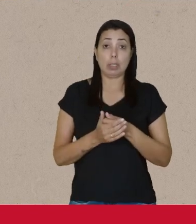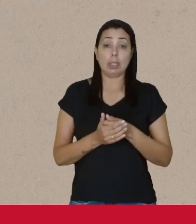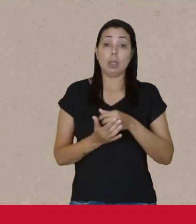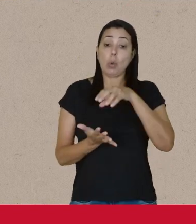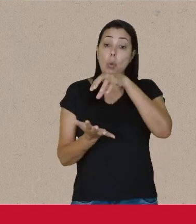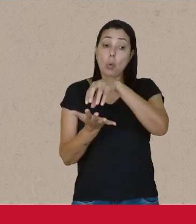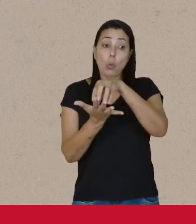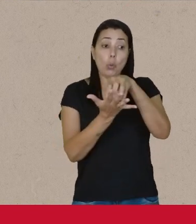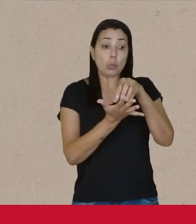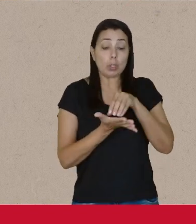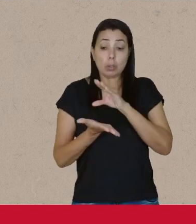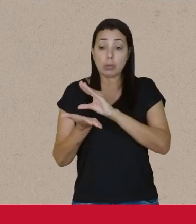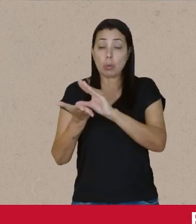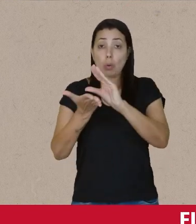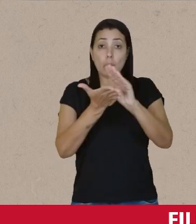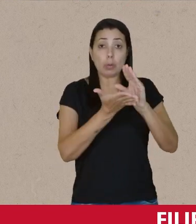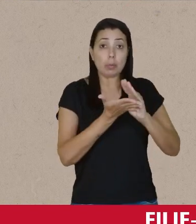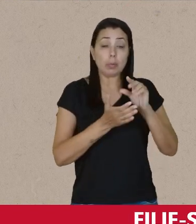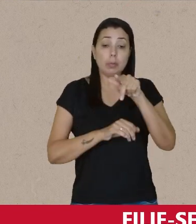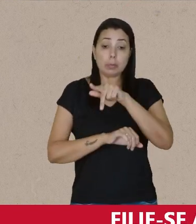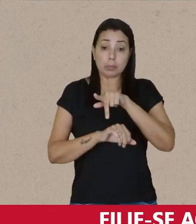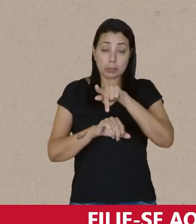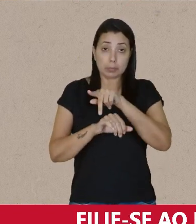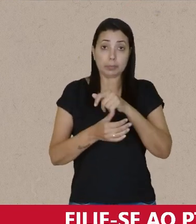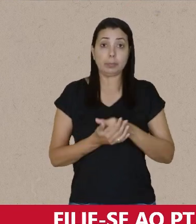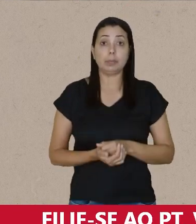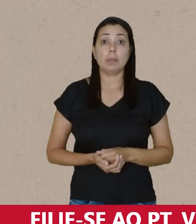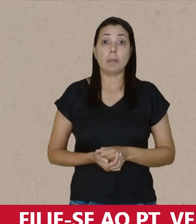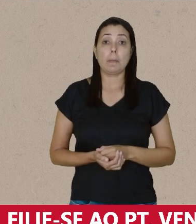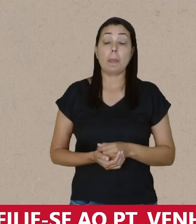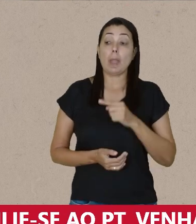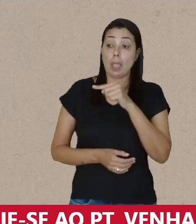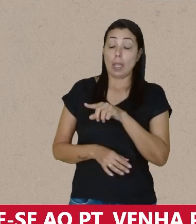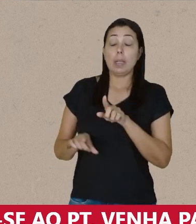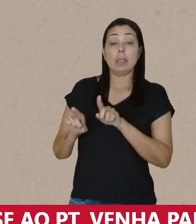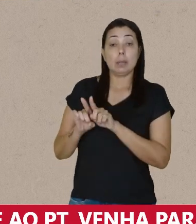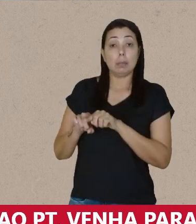do maior orçamento, dos maiores orçamentos do país. Ele